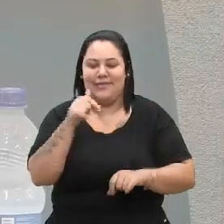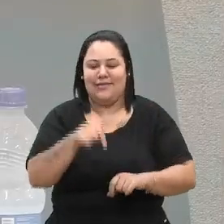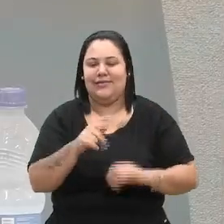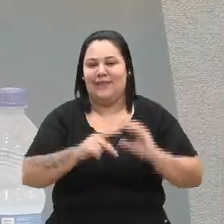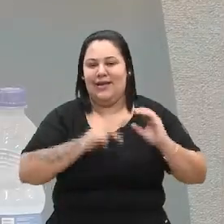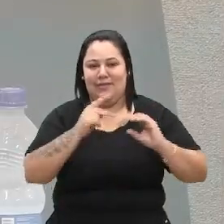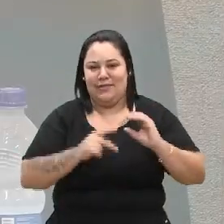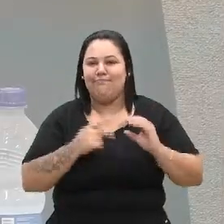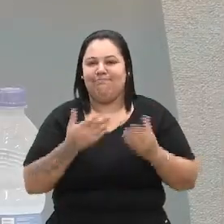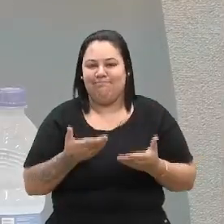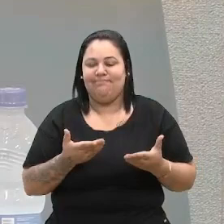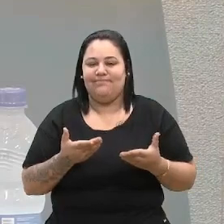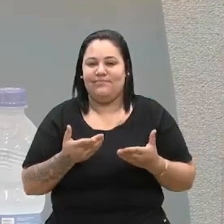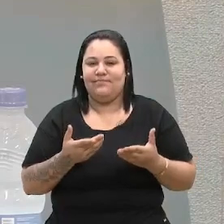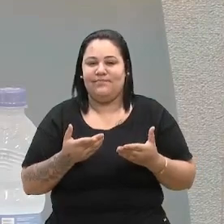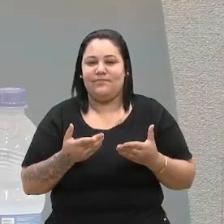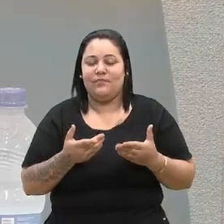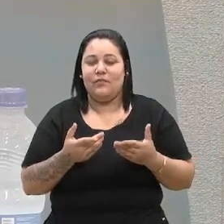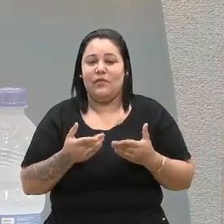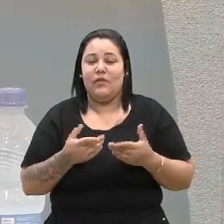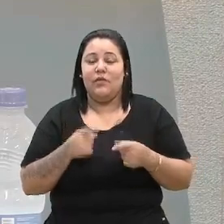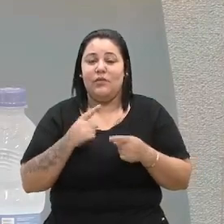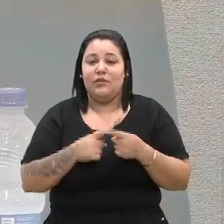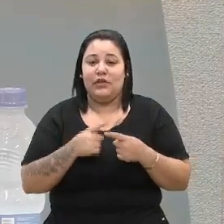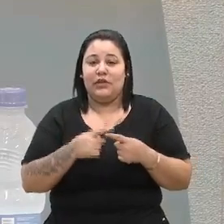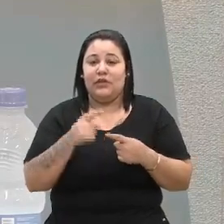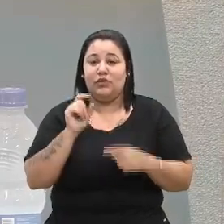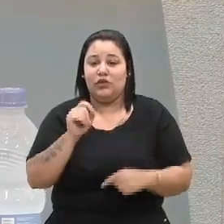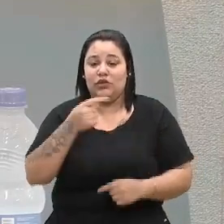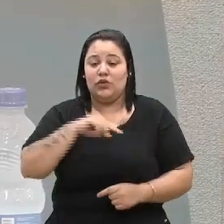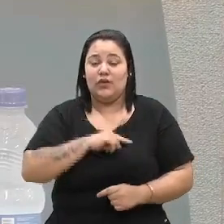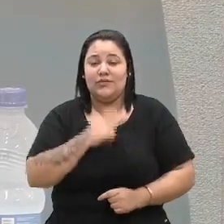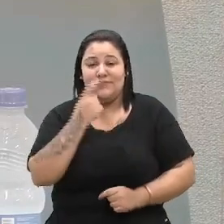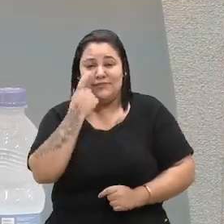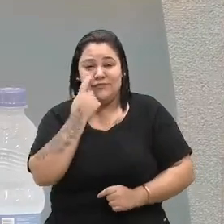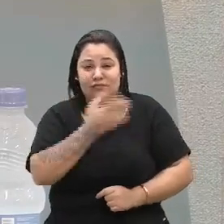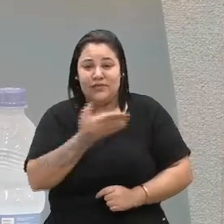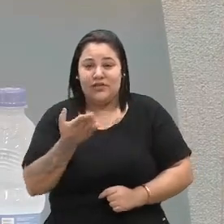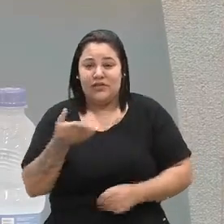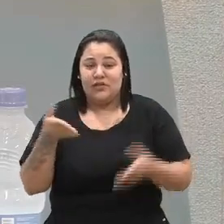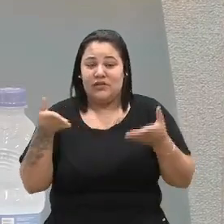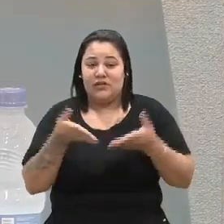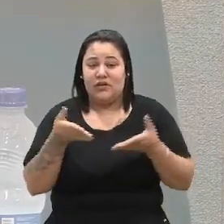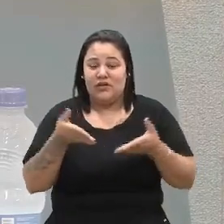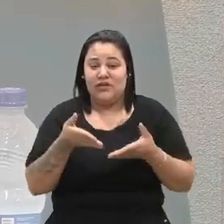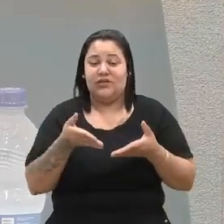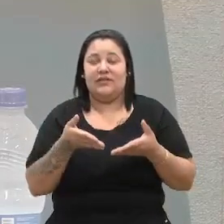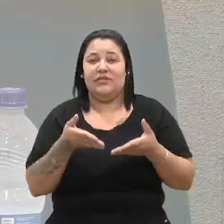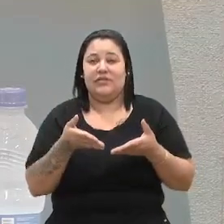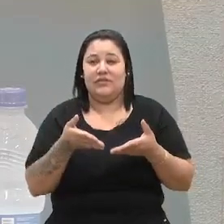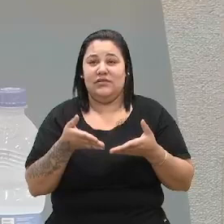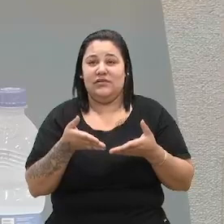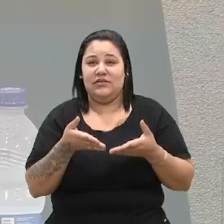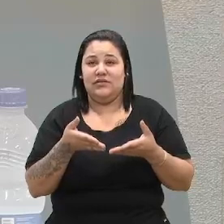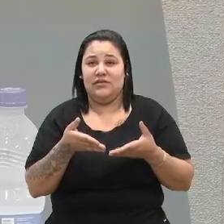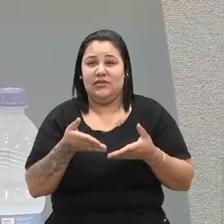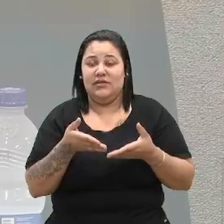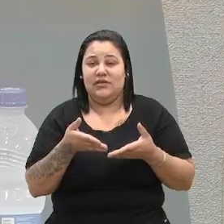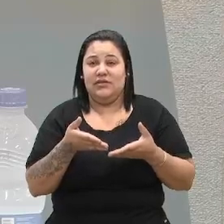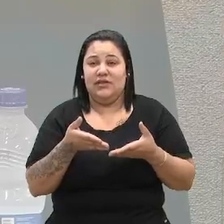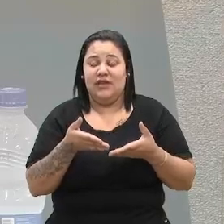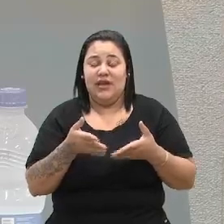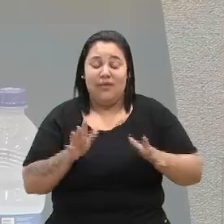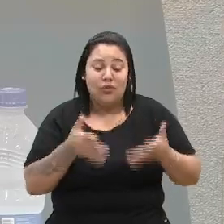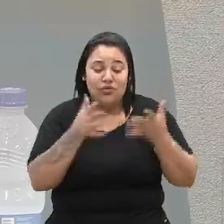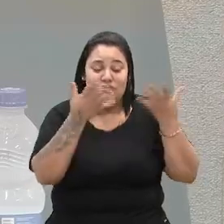aqui. Porque o que a gente vê é incentivo daqui, incentivo dali, incentivo de lá. Para